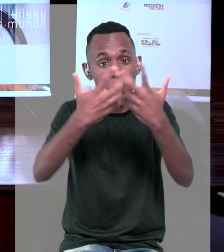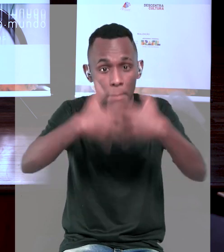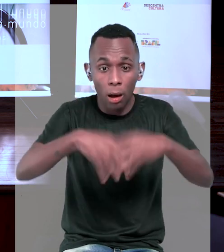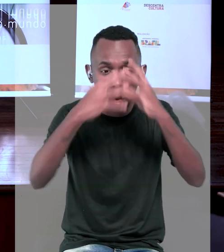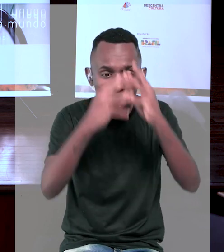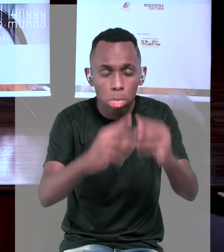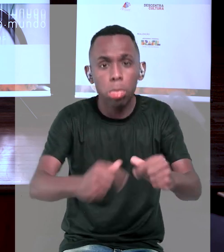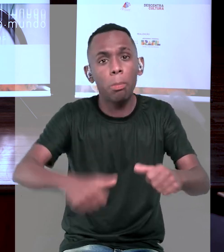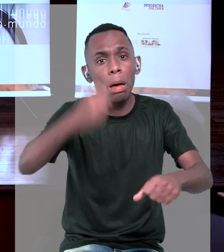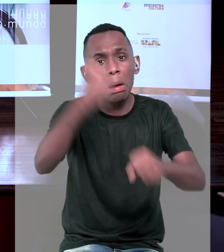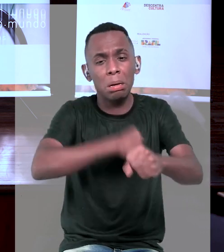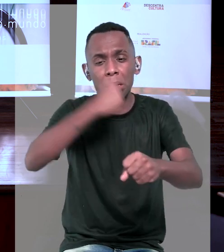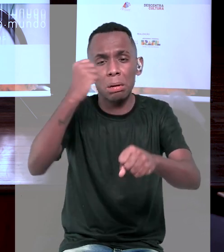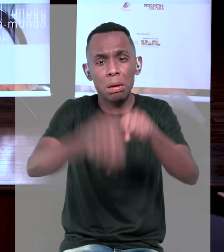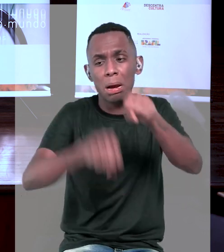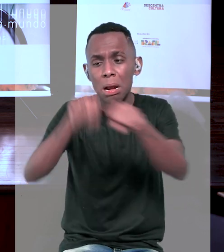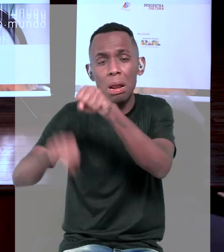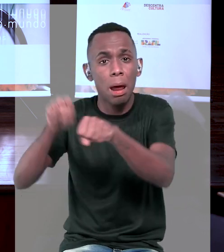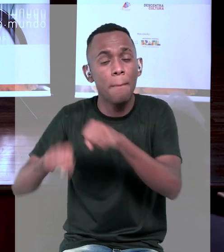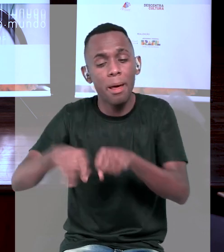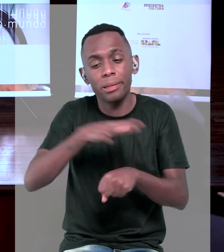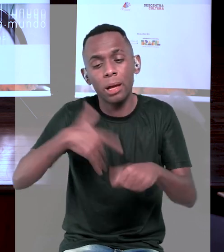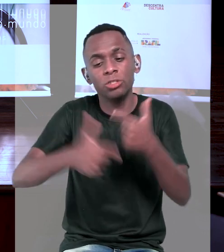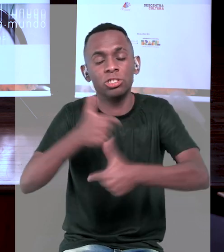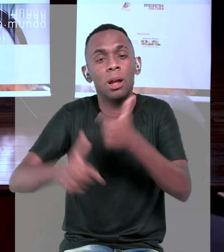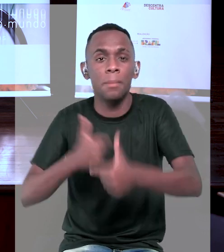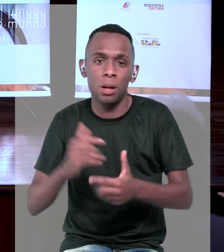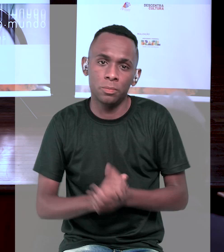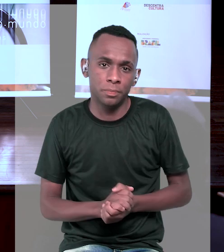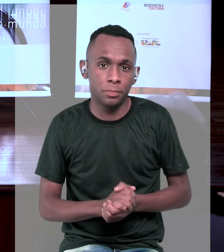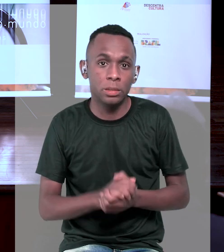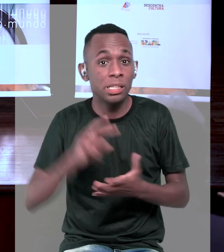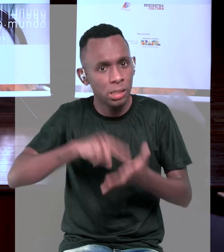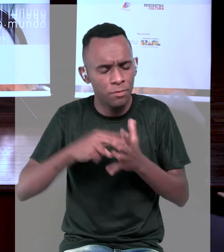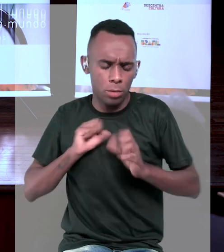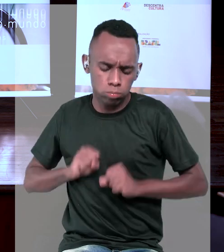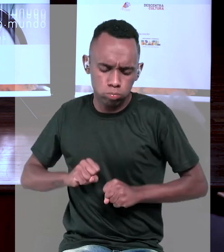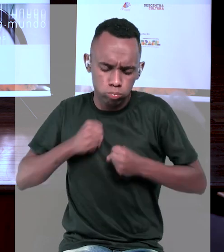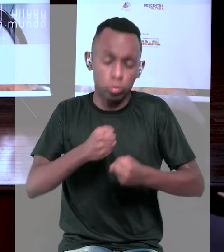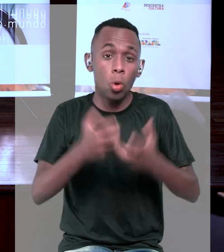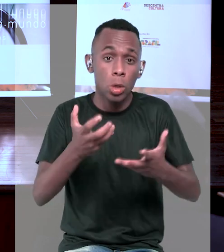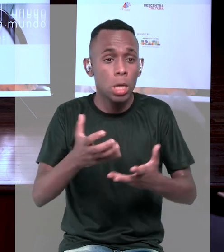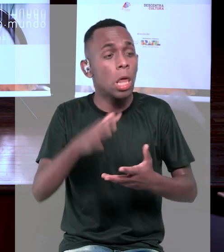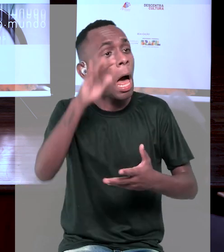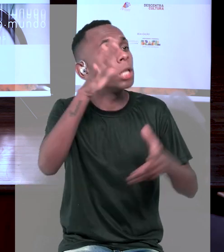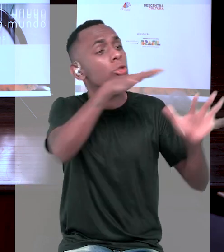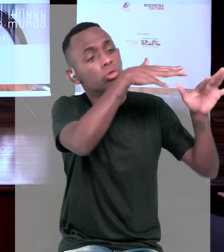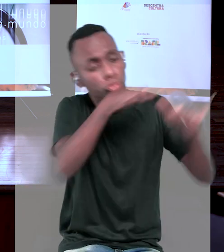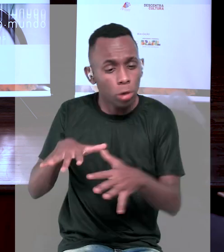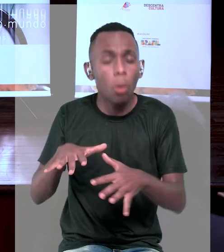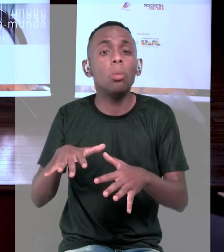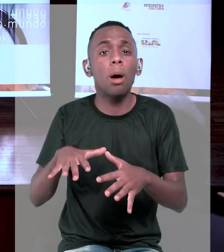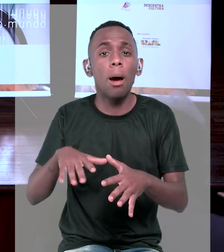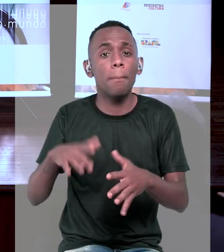campo de trabalho. E aquilo era uma resistência. Eles queriam chamar atenção para algo que estava substituindo